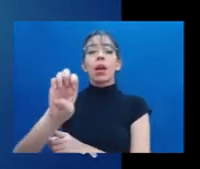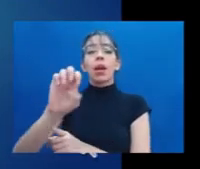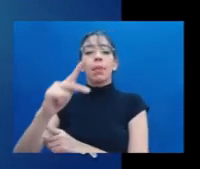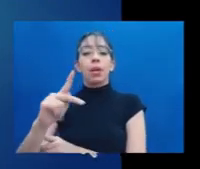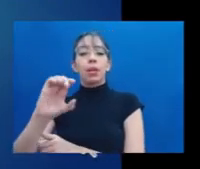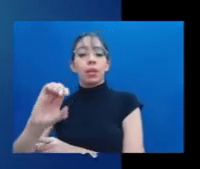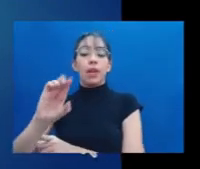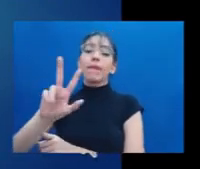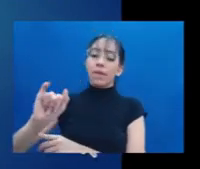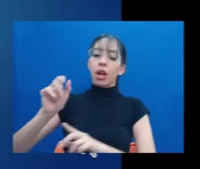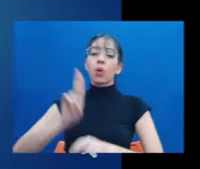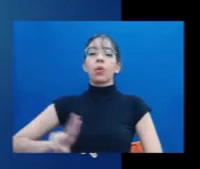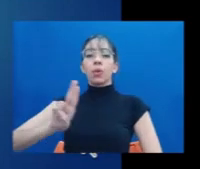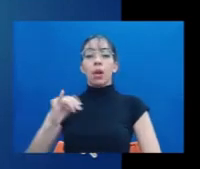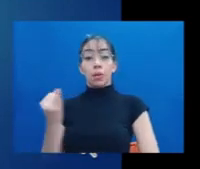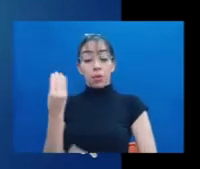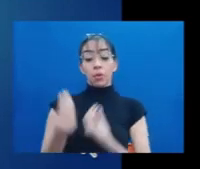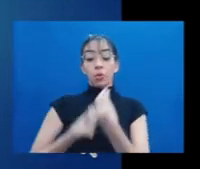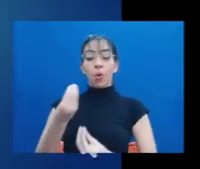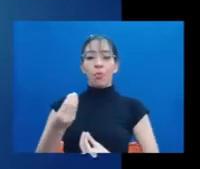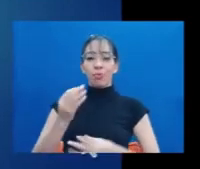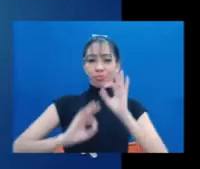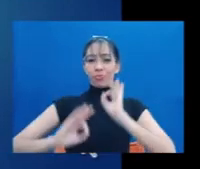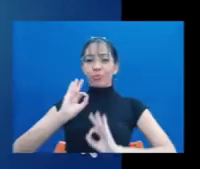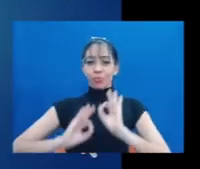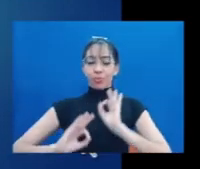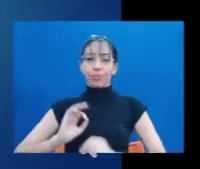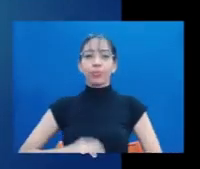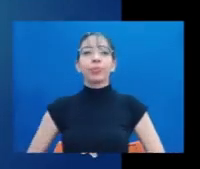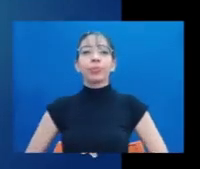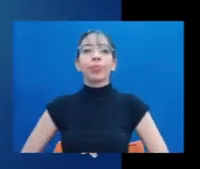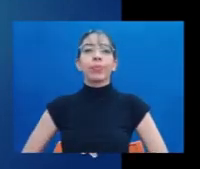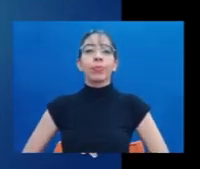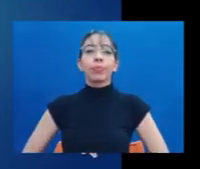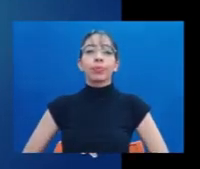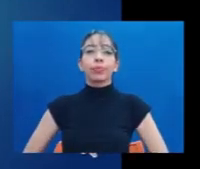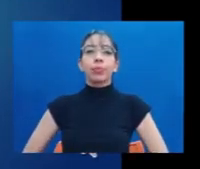coletiva, que devem ser usados para manipular a substância.